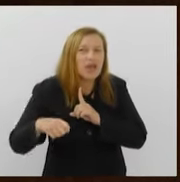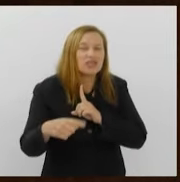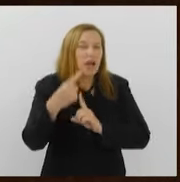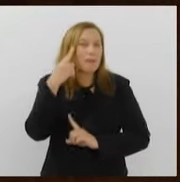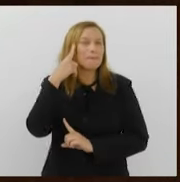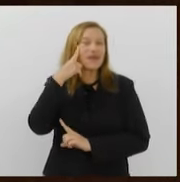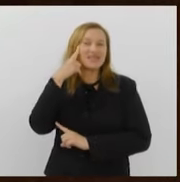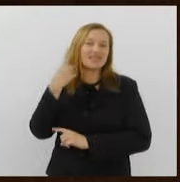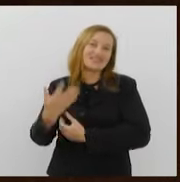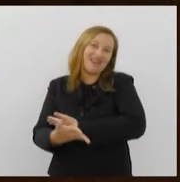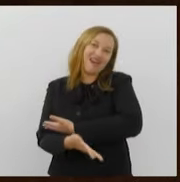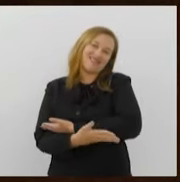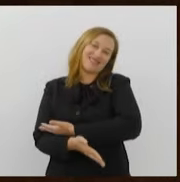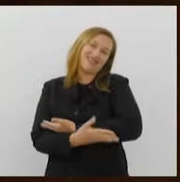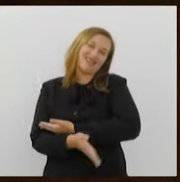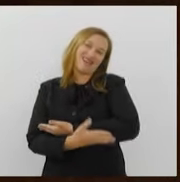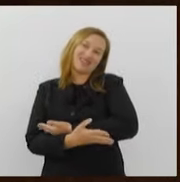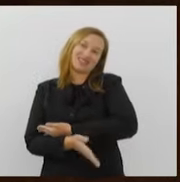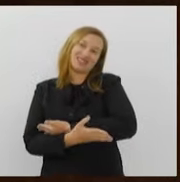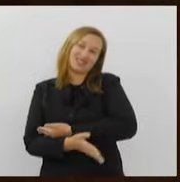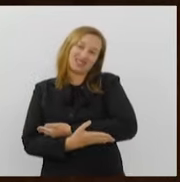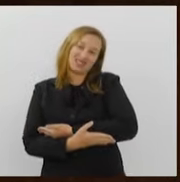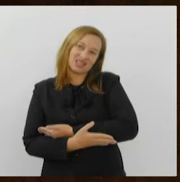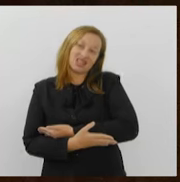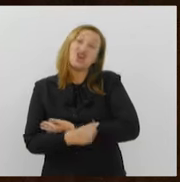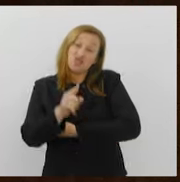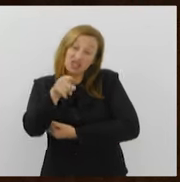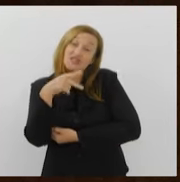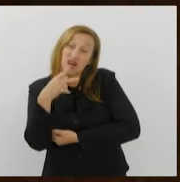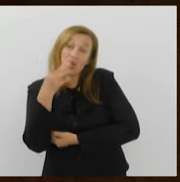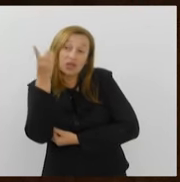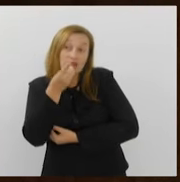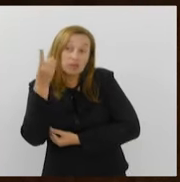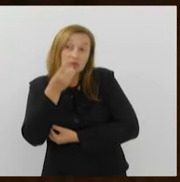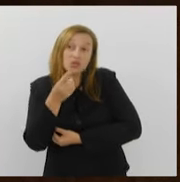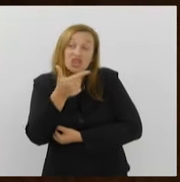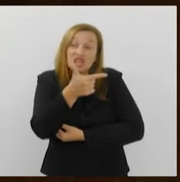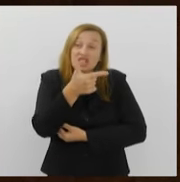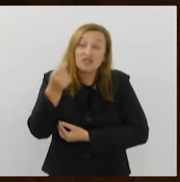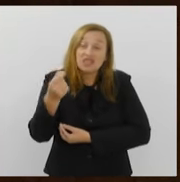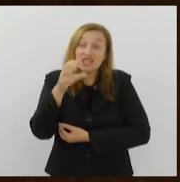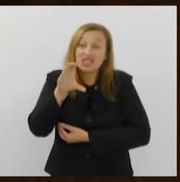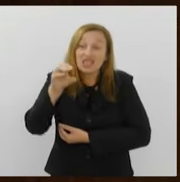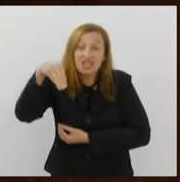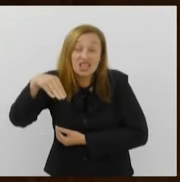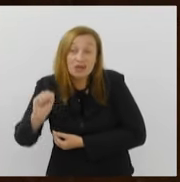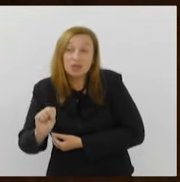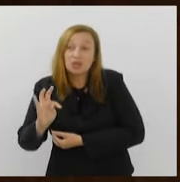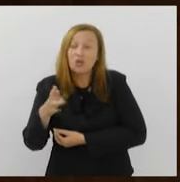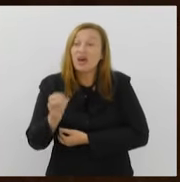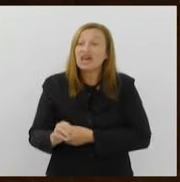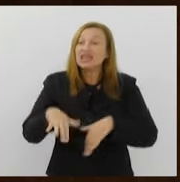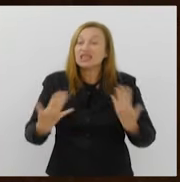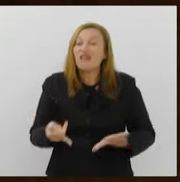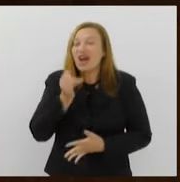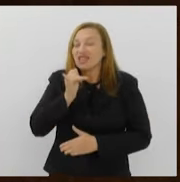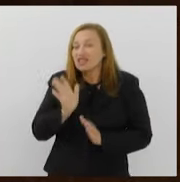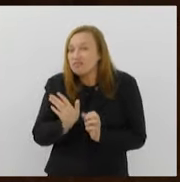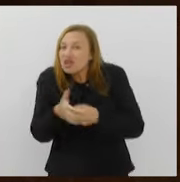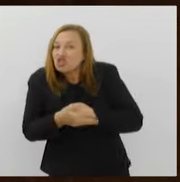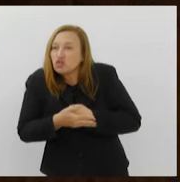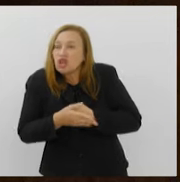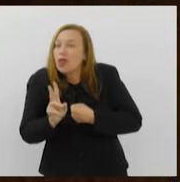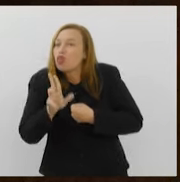já na criança, você já pensa já numa criança, como você mesmo falou, deputado, de 20 centímetros. Então, a narrativa é sempre para camuflar e nunca